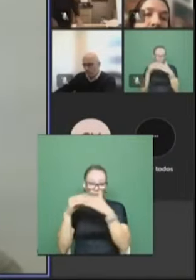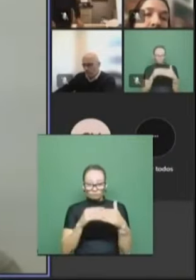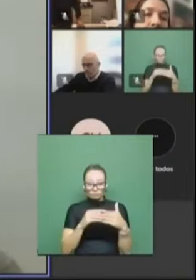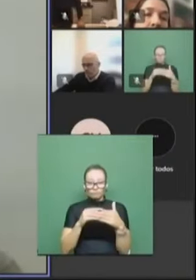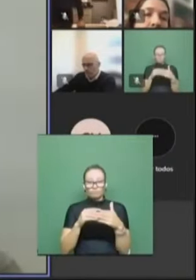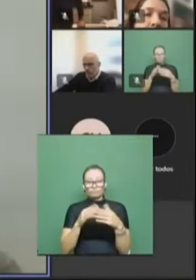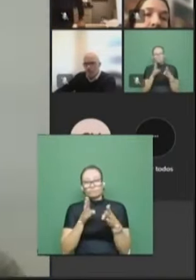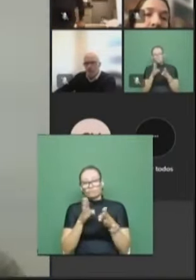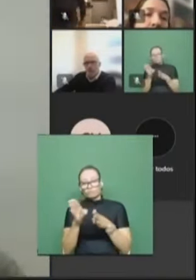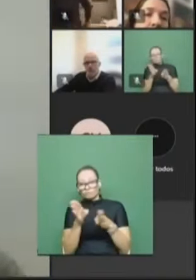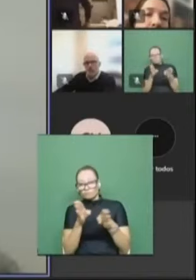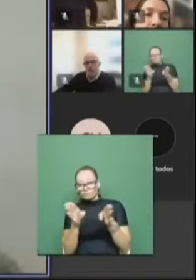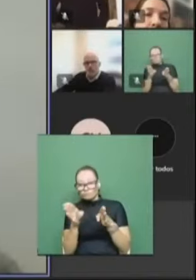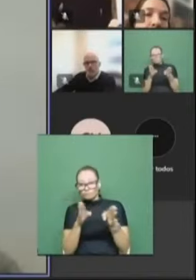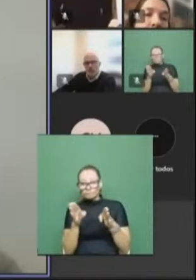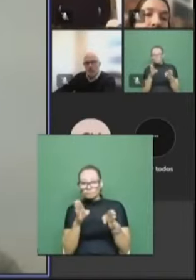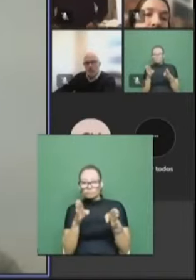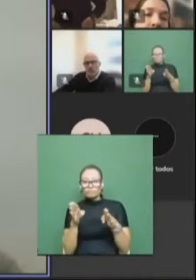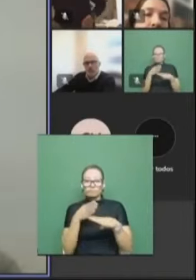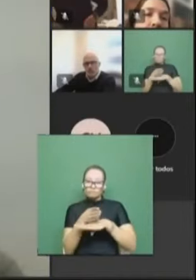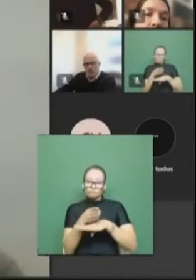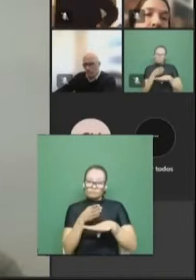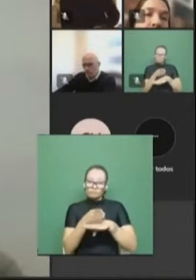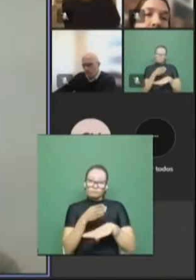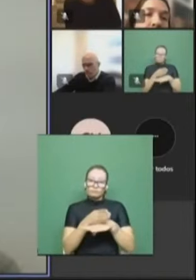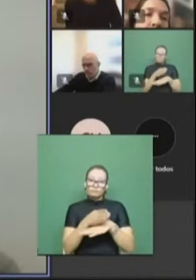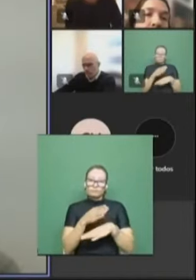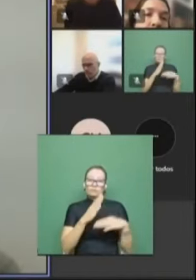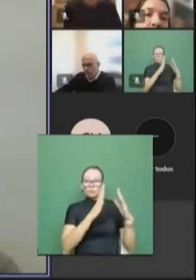acessibilidade do morador, na medida que